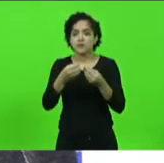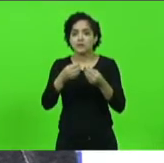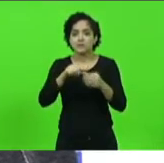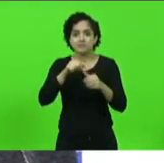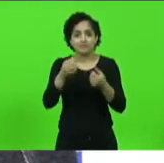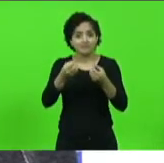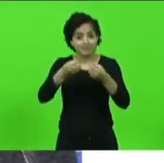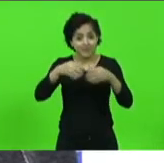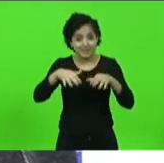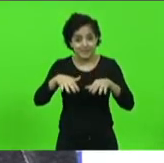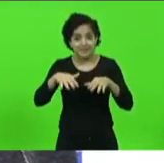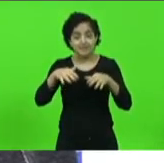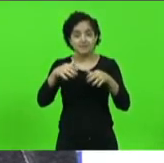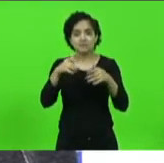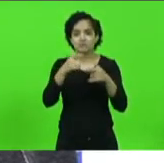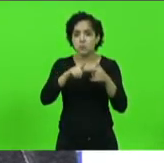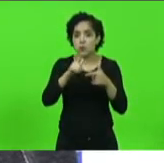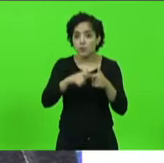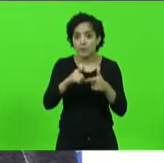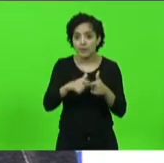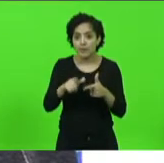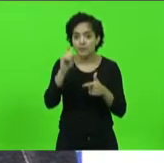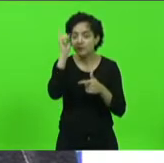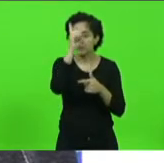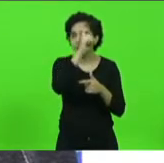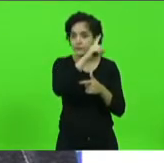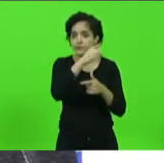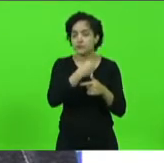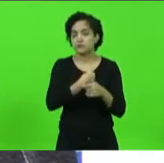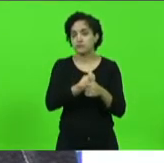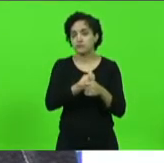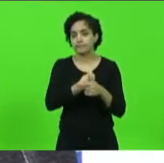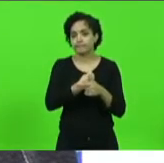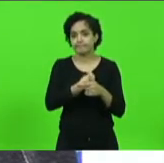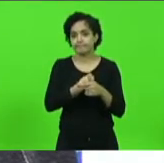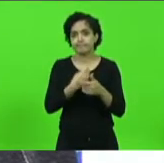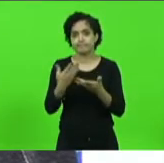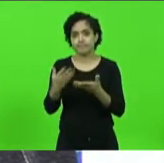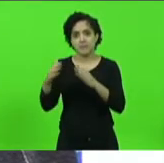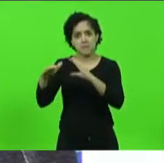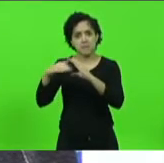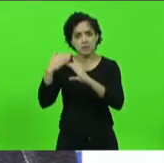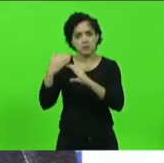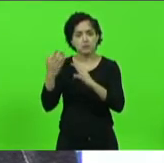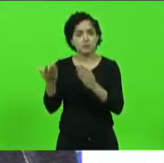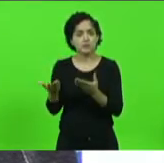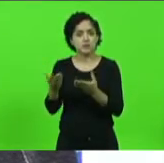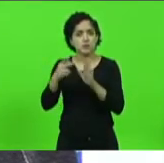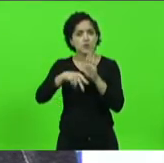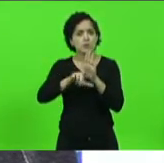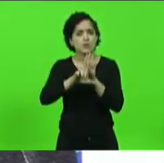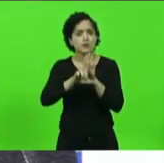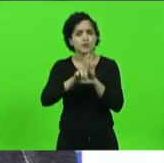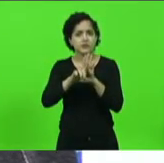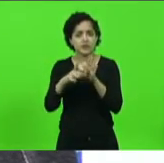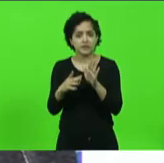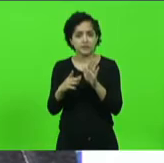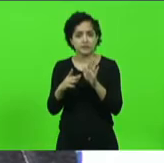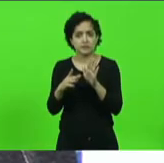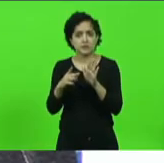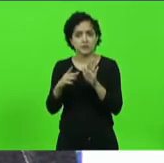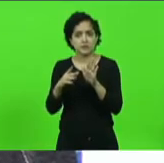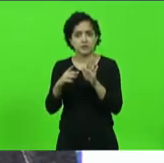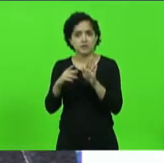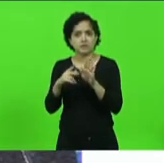aqui, uma situação difícil como a gente vive, o governador mandou para a Assembleia um projeto que reajuste o seu próprio salário. E